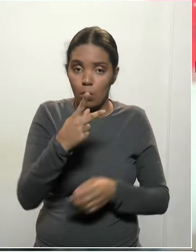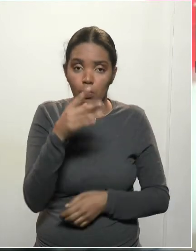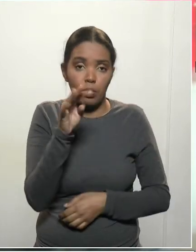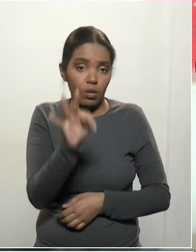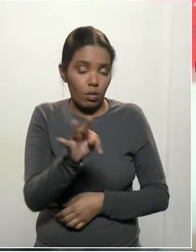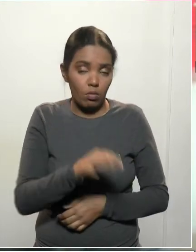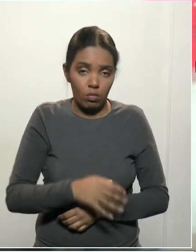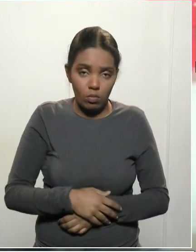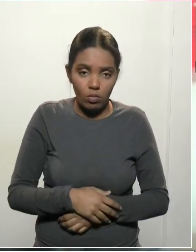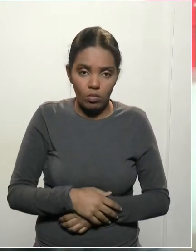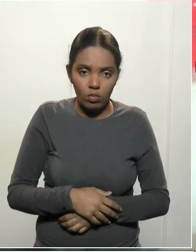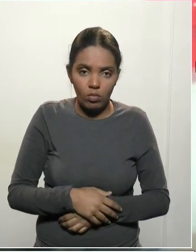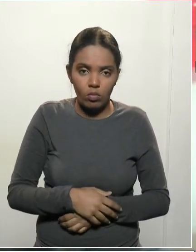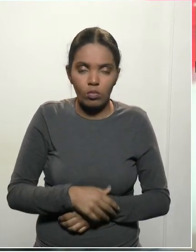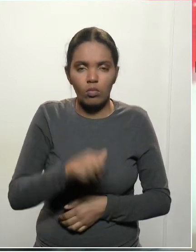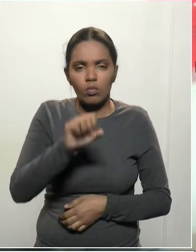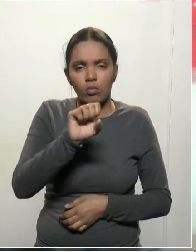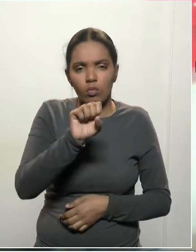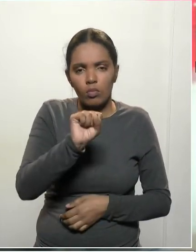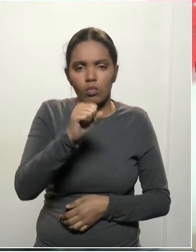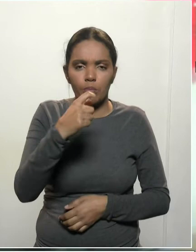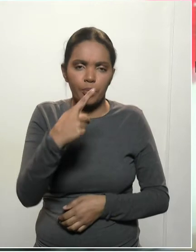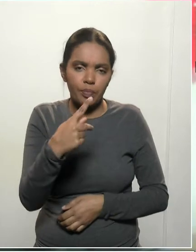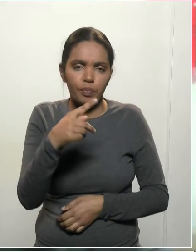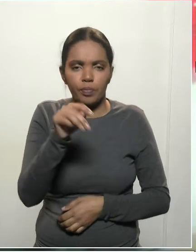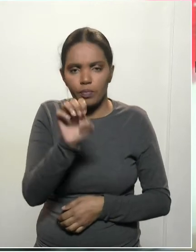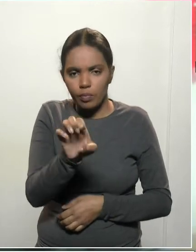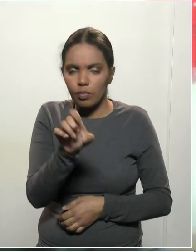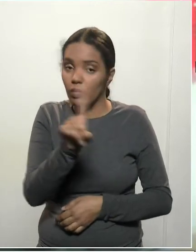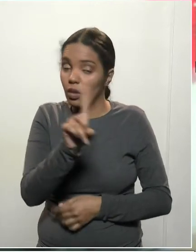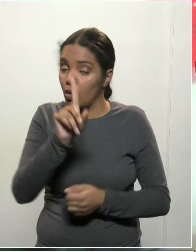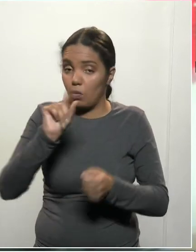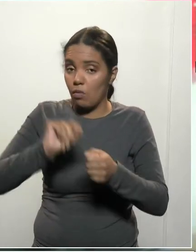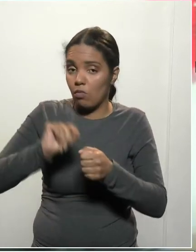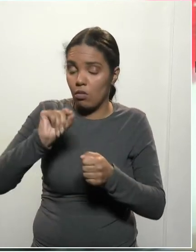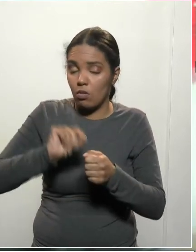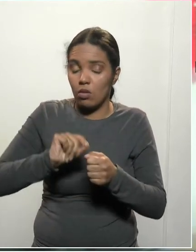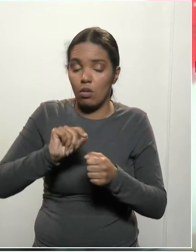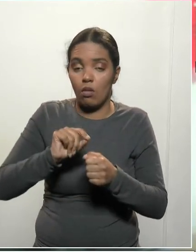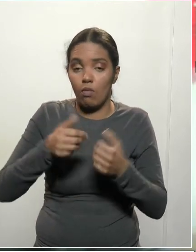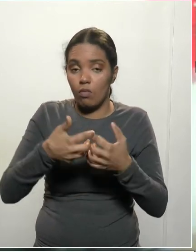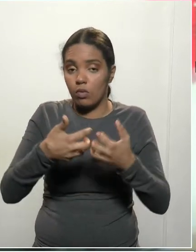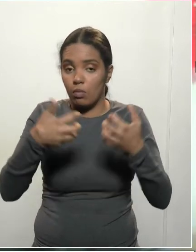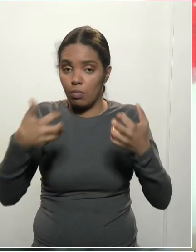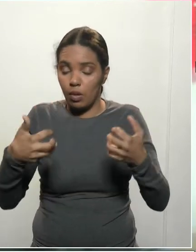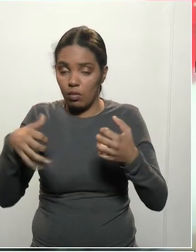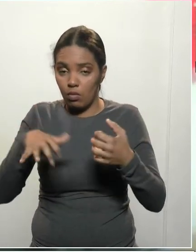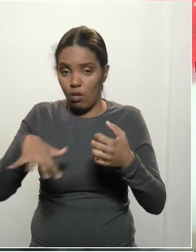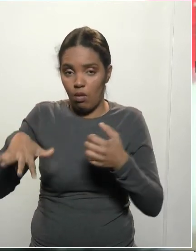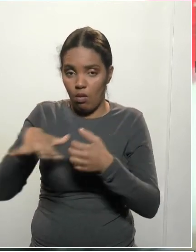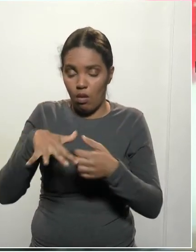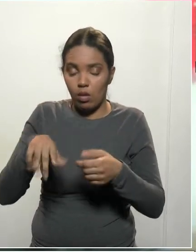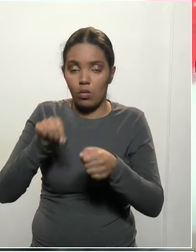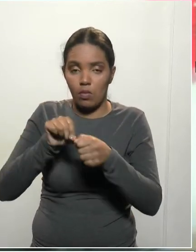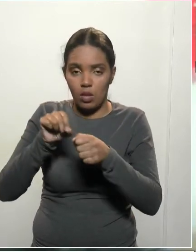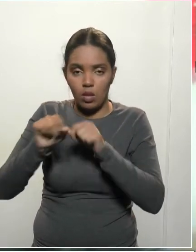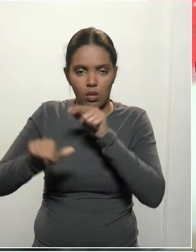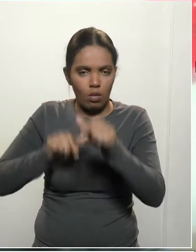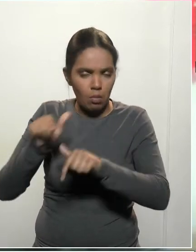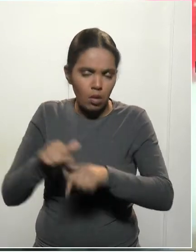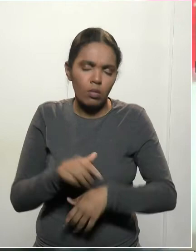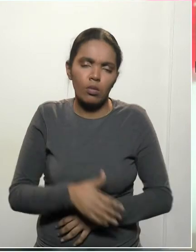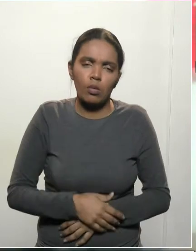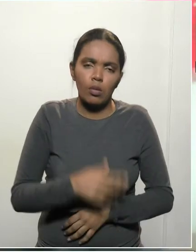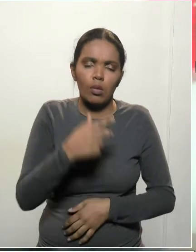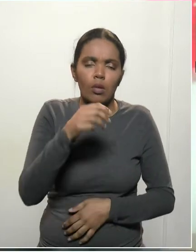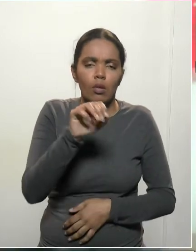qual seja, as SPEs não serem feitas para a parte de operação, as SPEs não serem